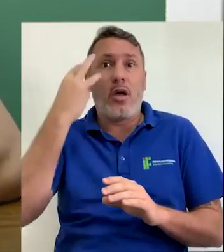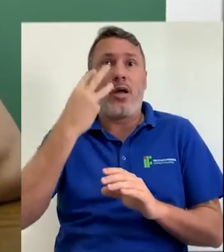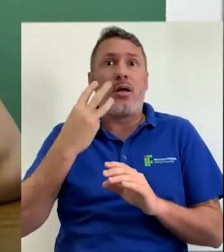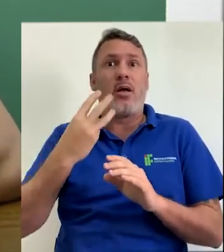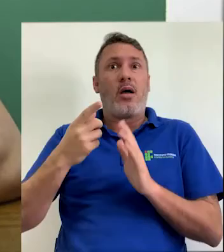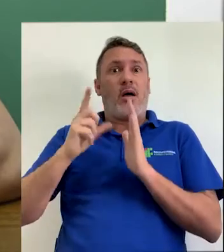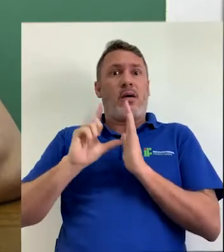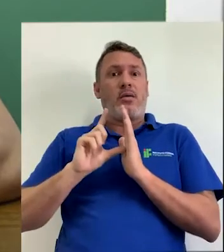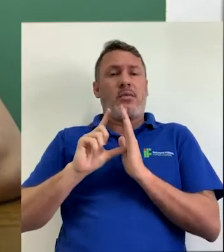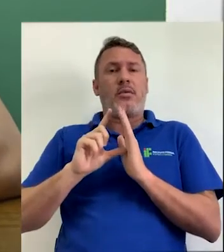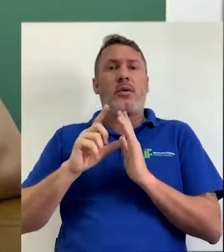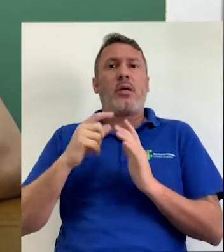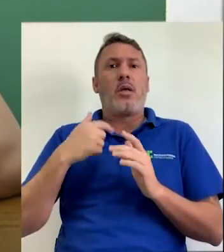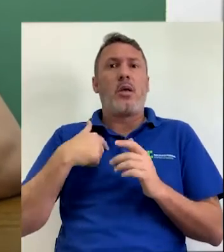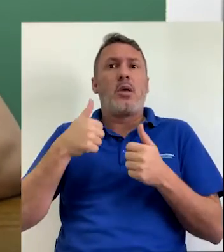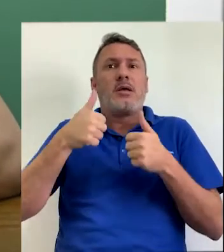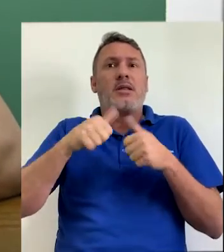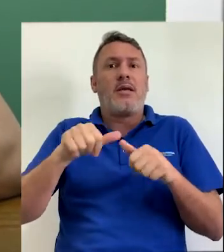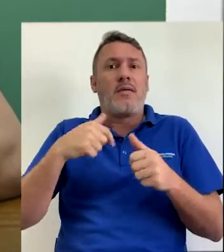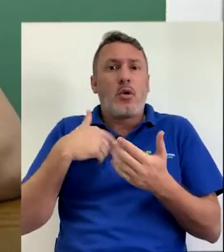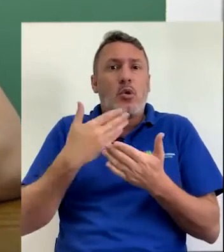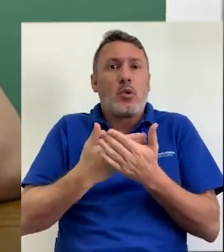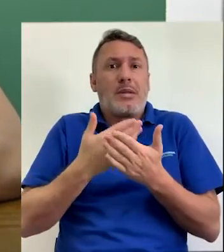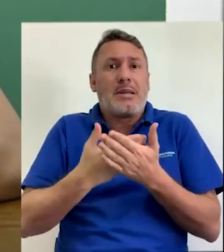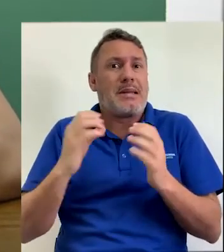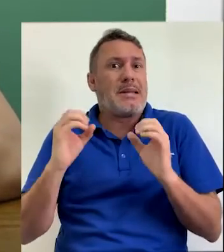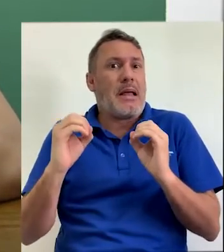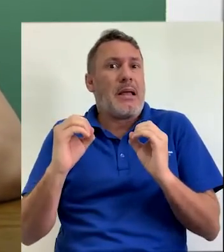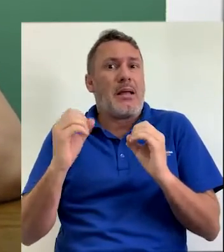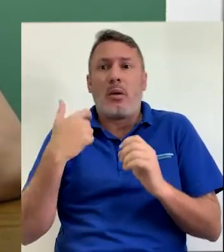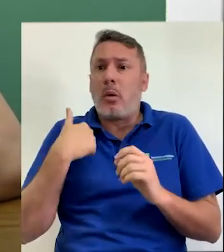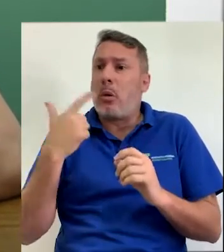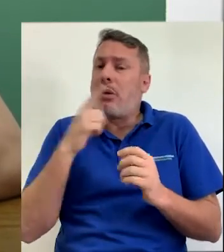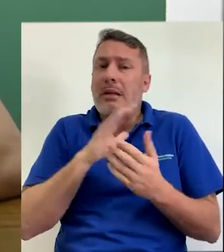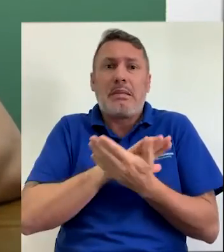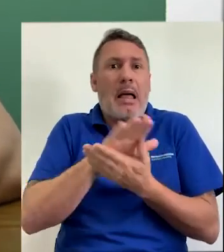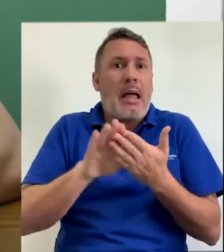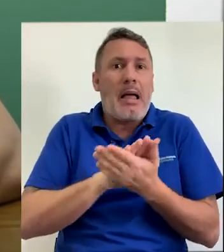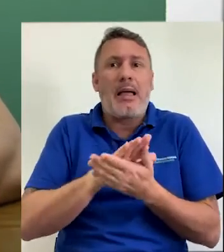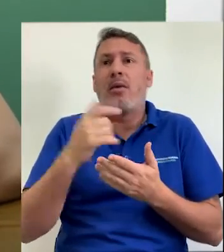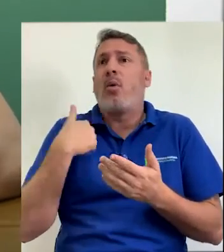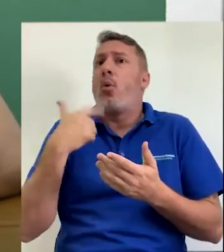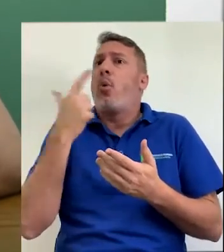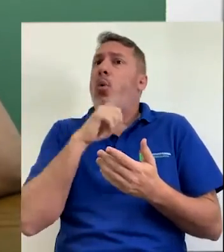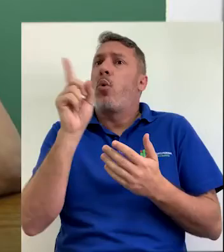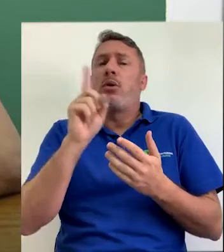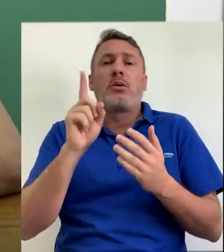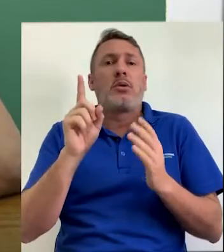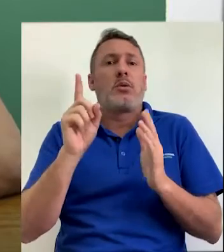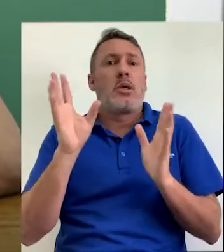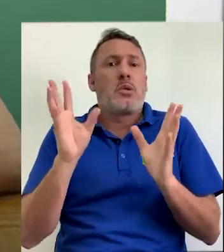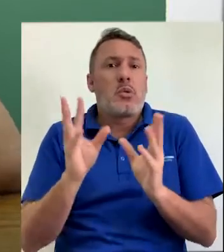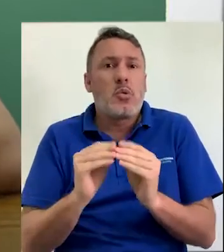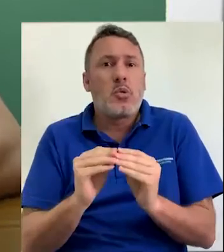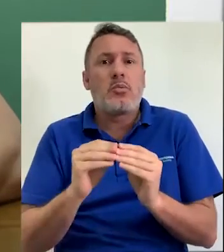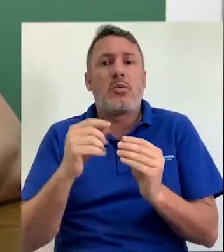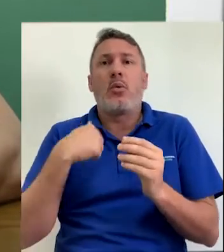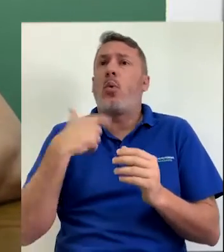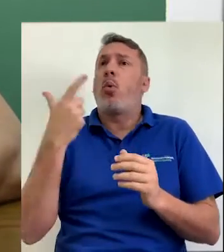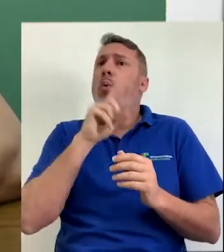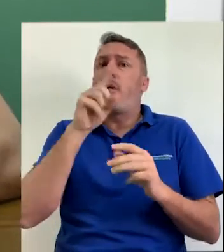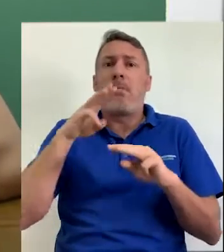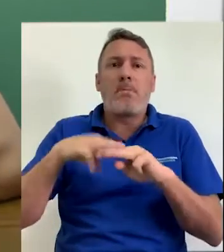atrás, eu não tinha lido, eu não tinha feito aquele resumo, eu não tinha feito